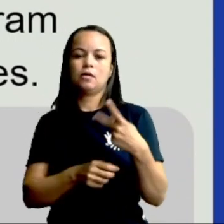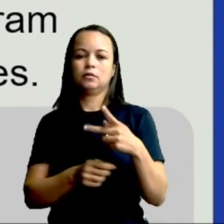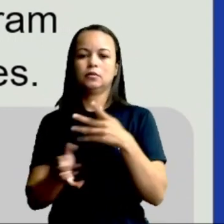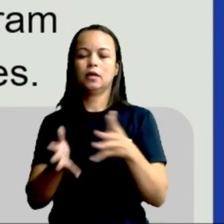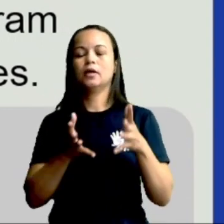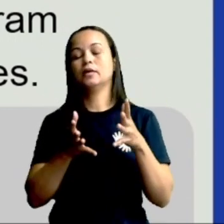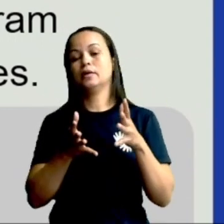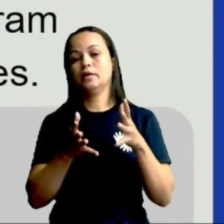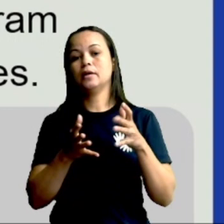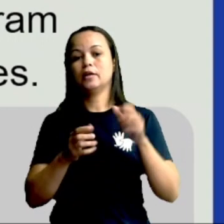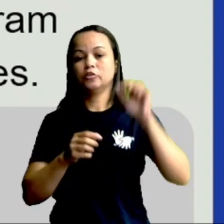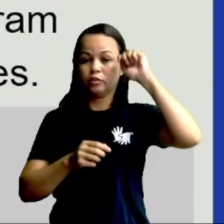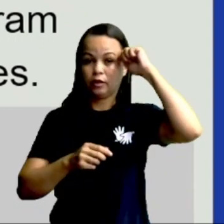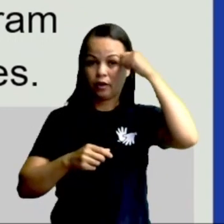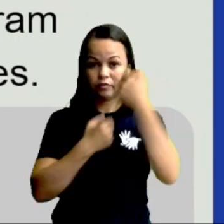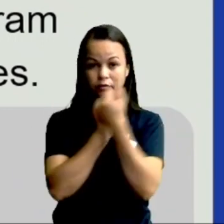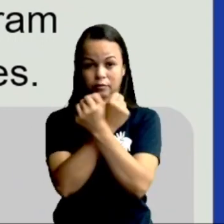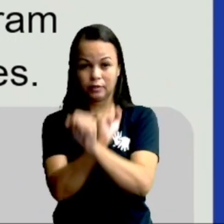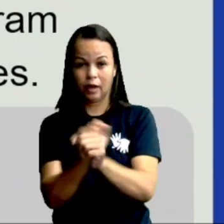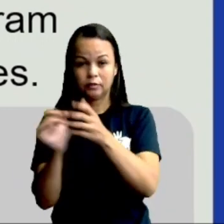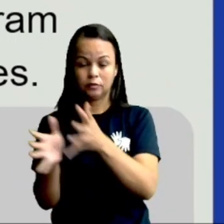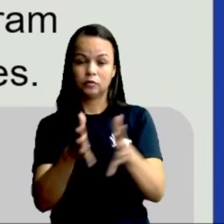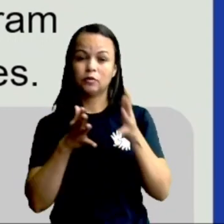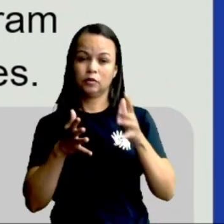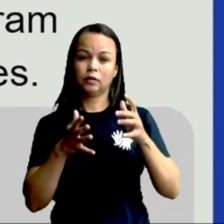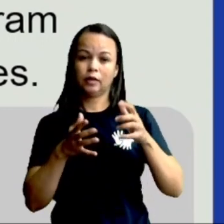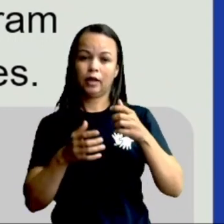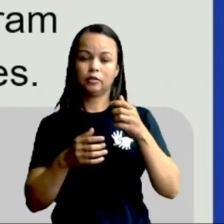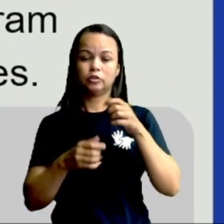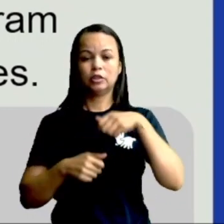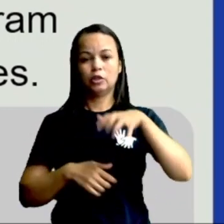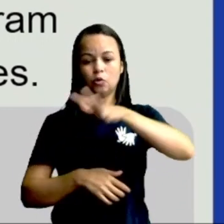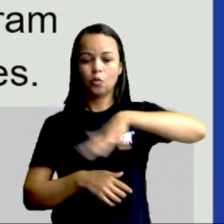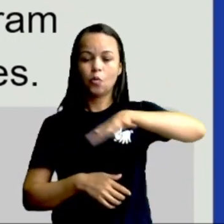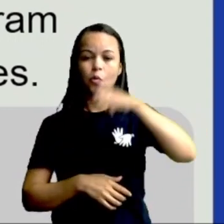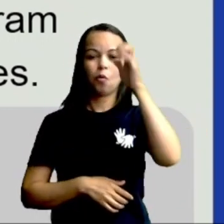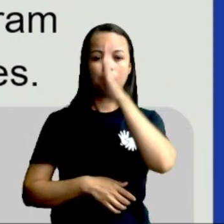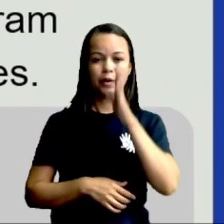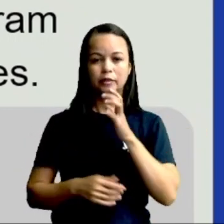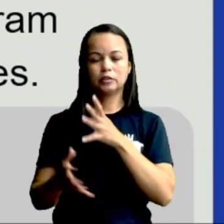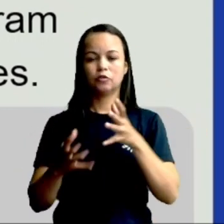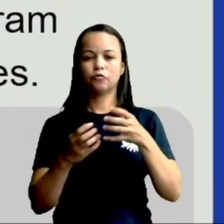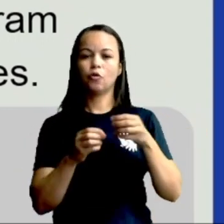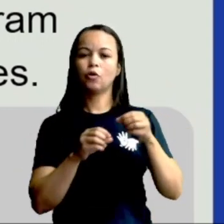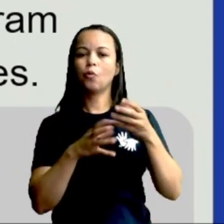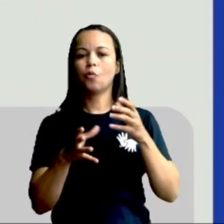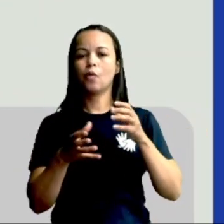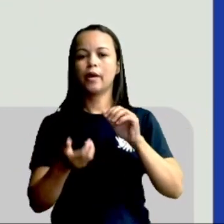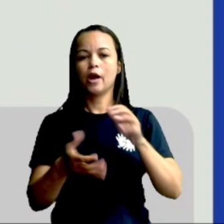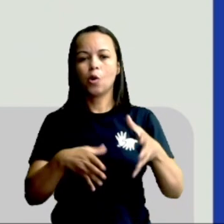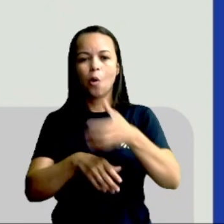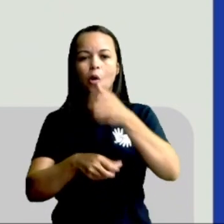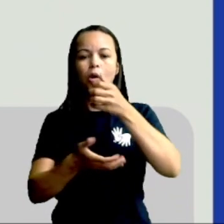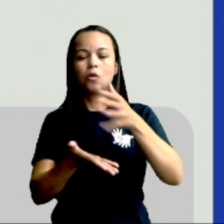na época em que as terras brasileiras foram exploradas e colonizadas pelos portugueses.